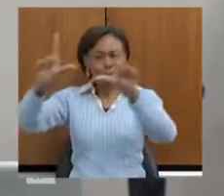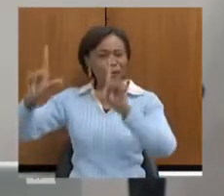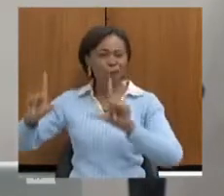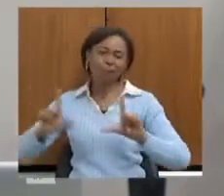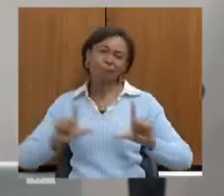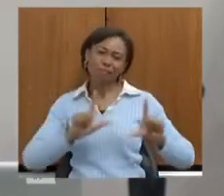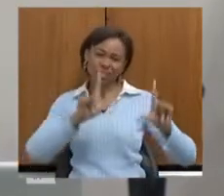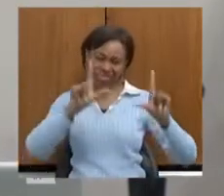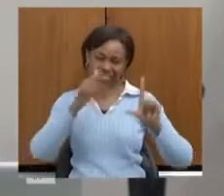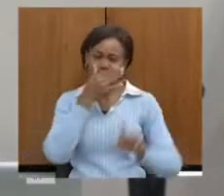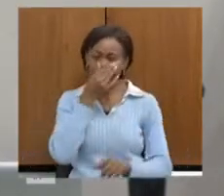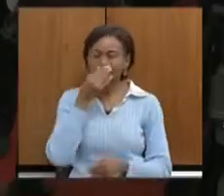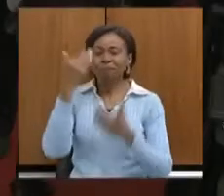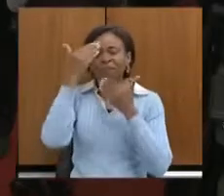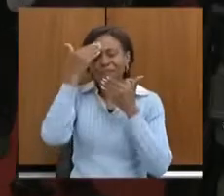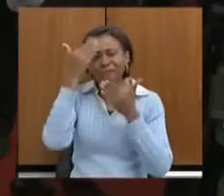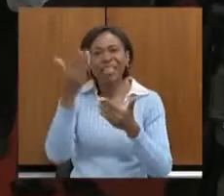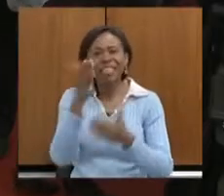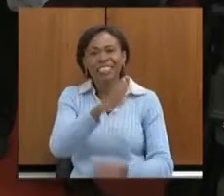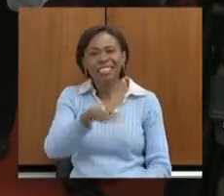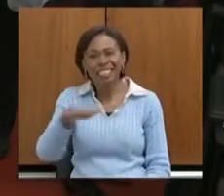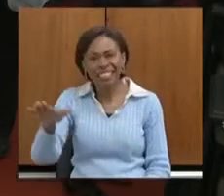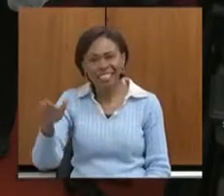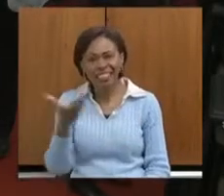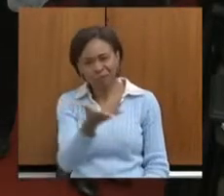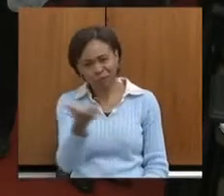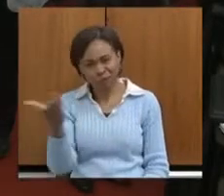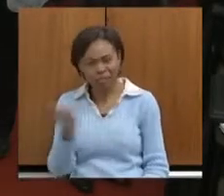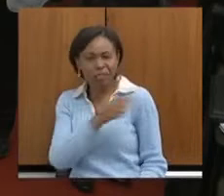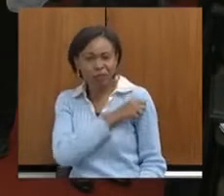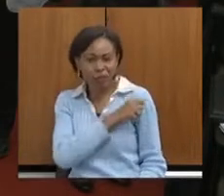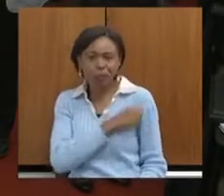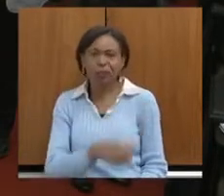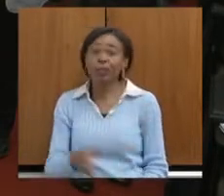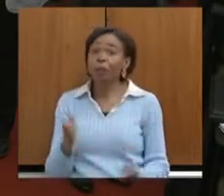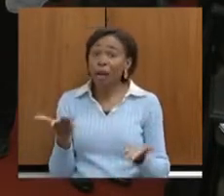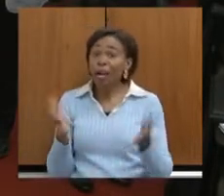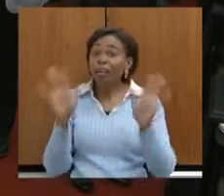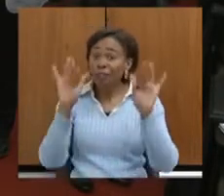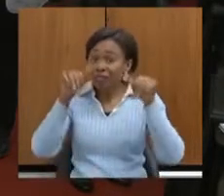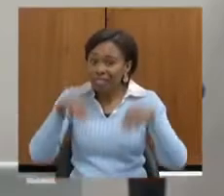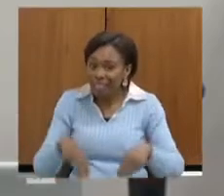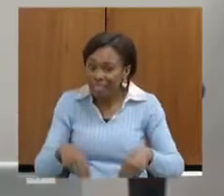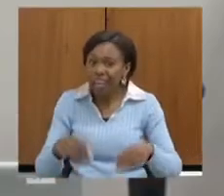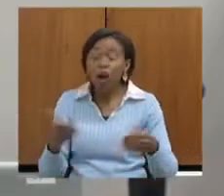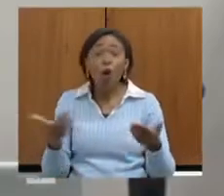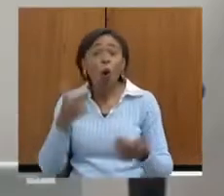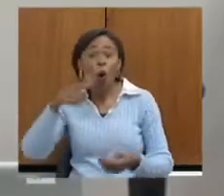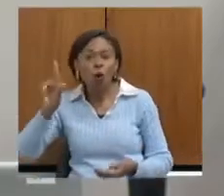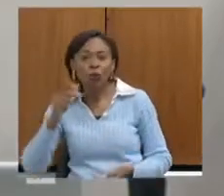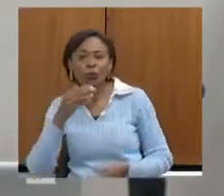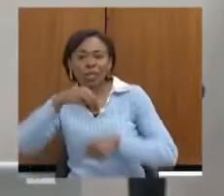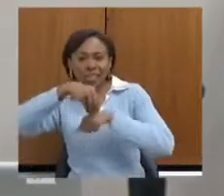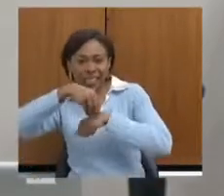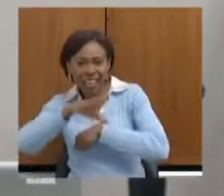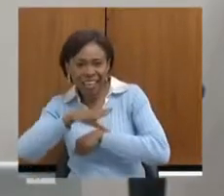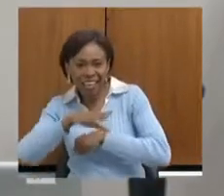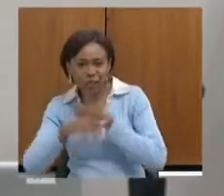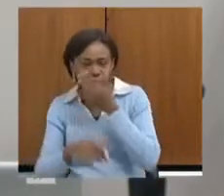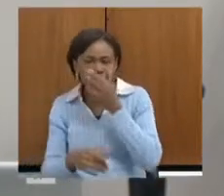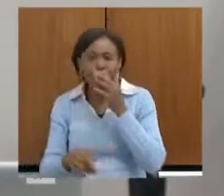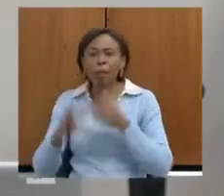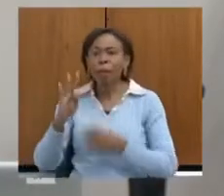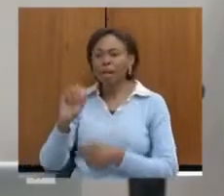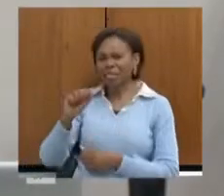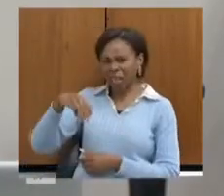professora é muito obrigada viu meninos para terminar e despedir de vocês vão fazer é ou Oi para todo mundo pa